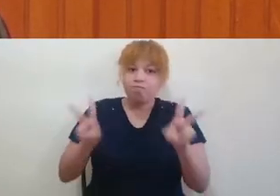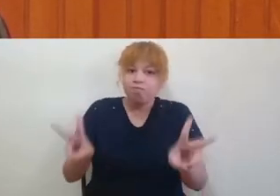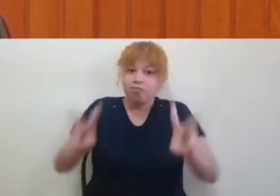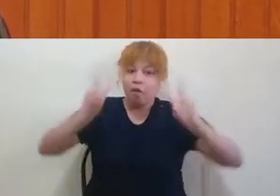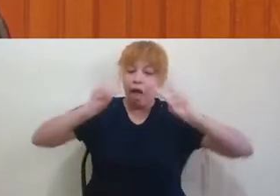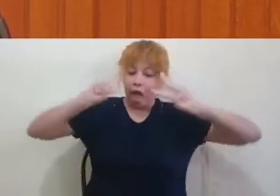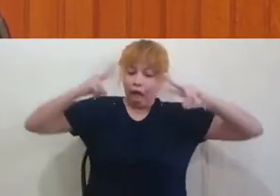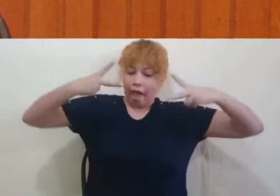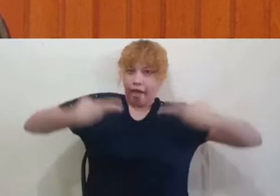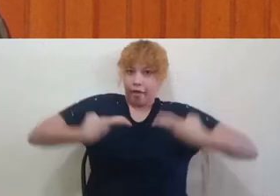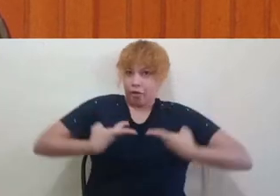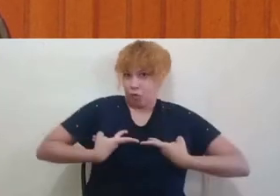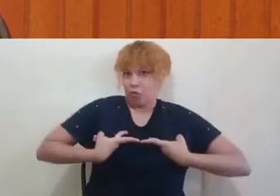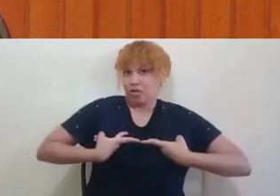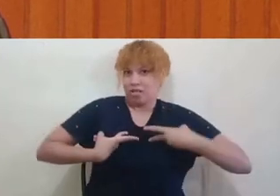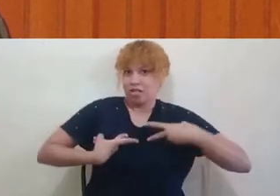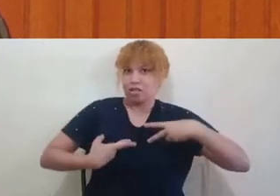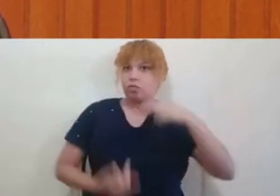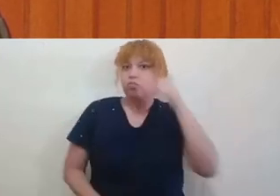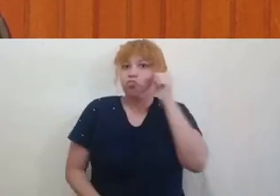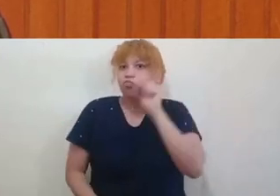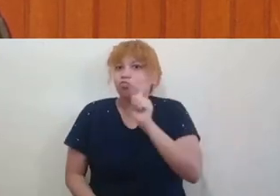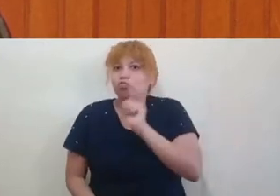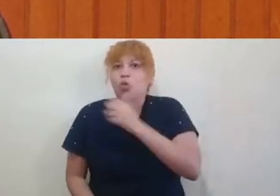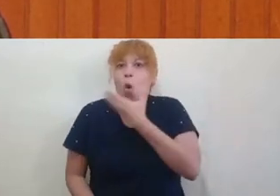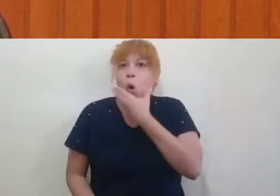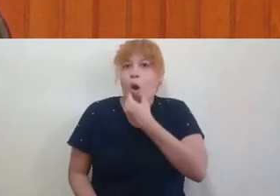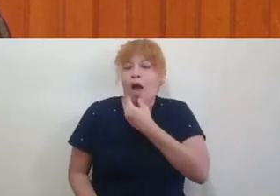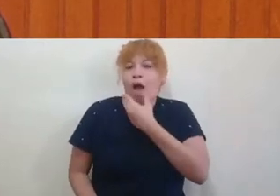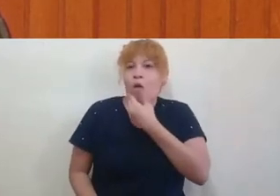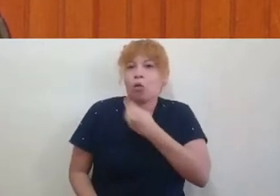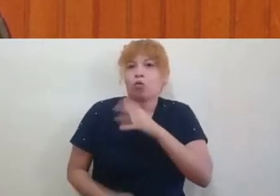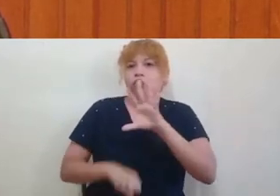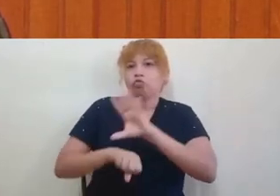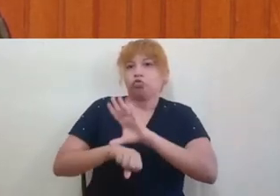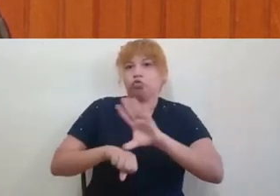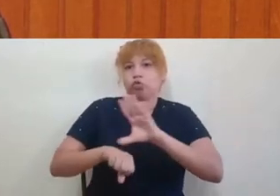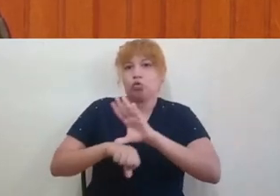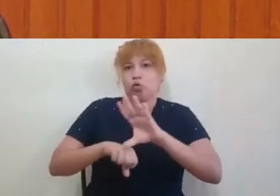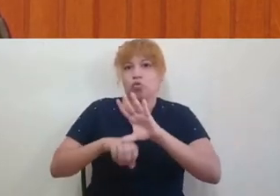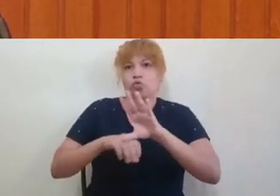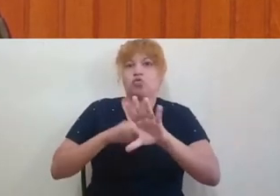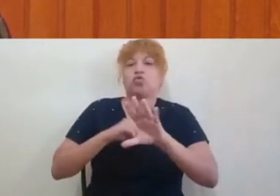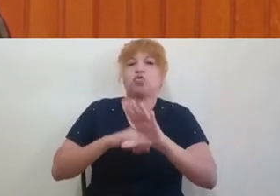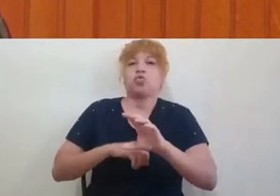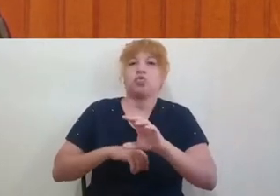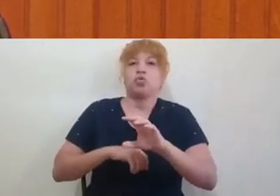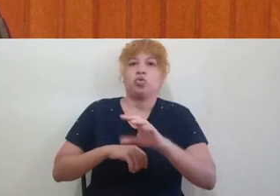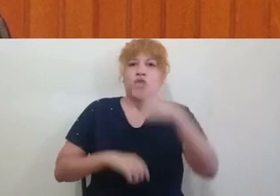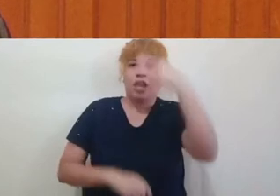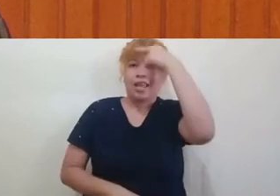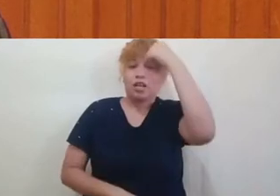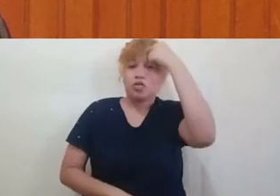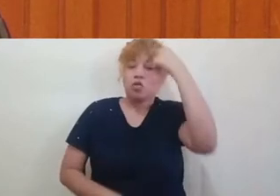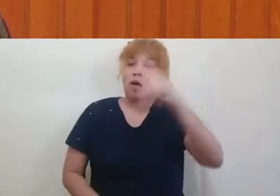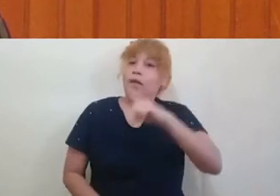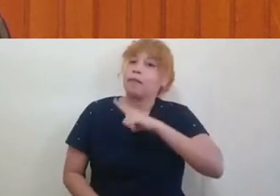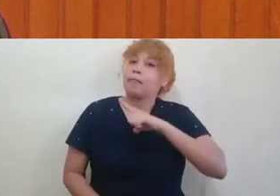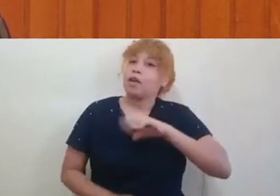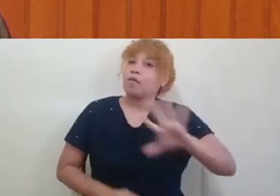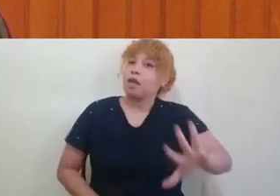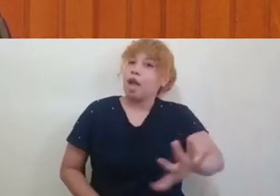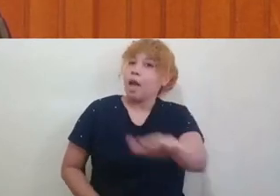O cerimonial informa. Os estudantes laureados receberão o documento da laurea na Secretaria-Geral dos